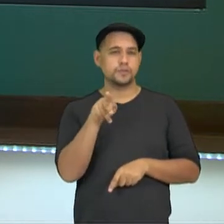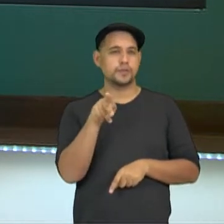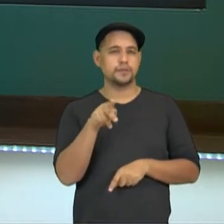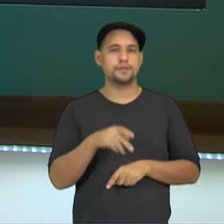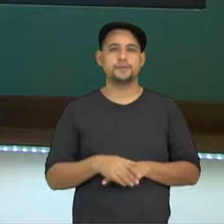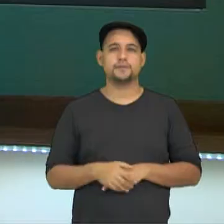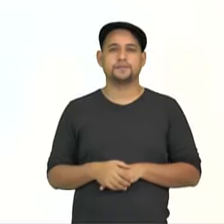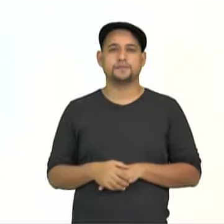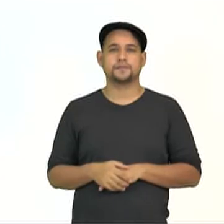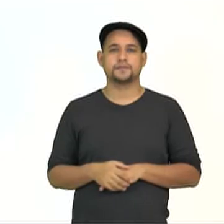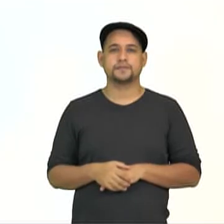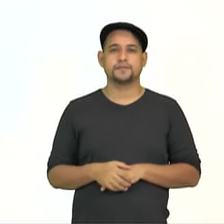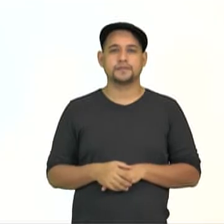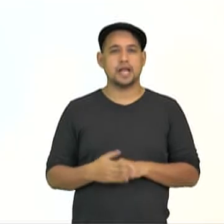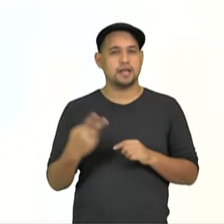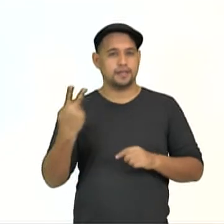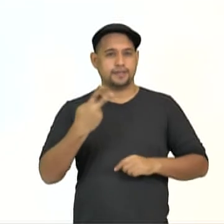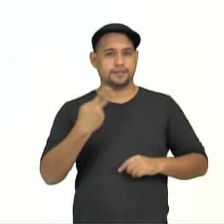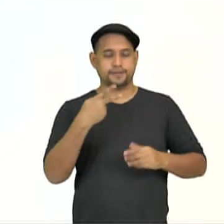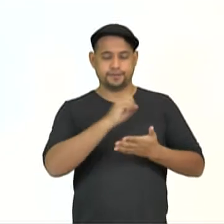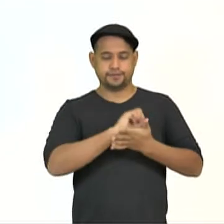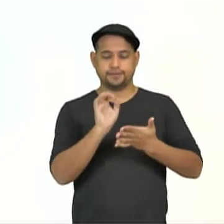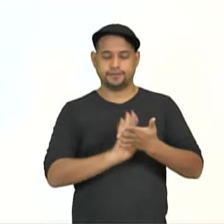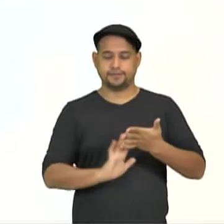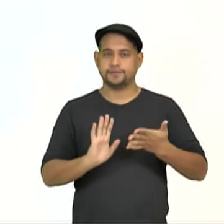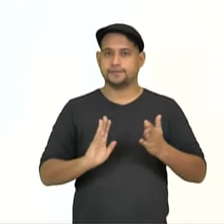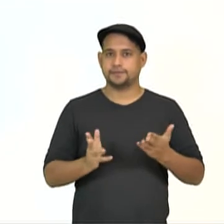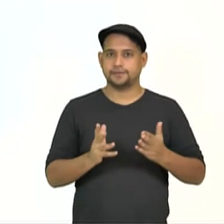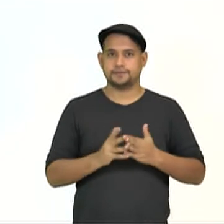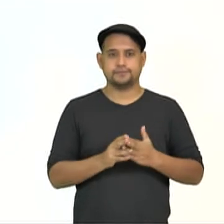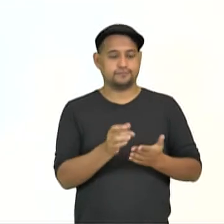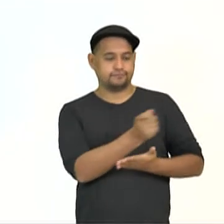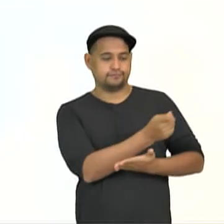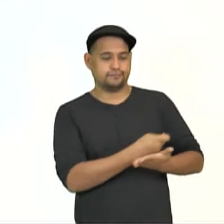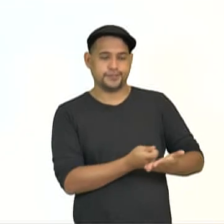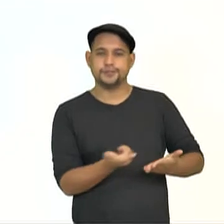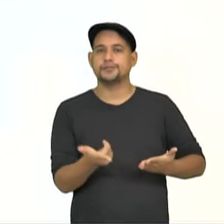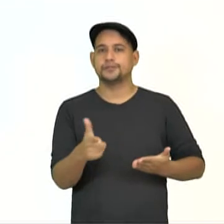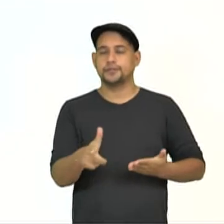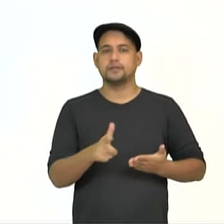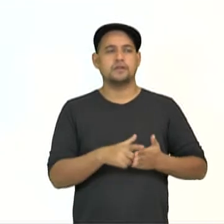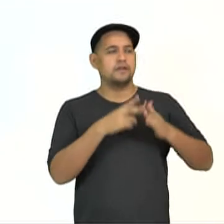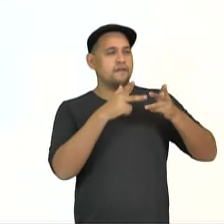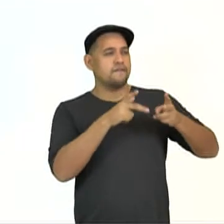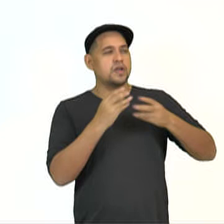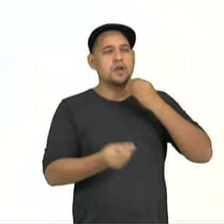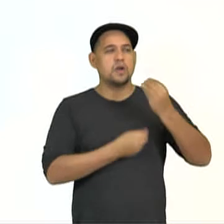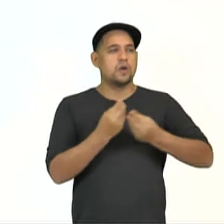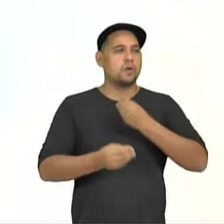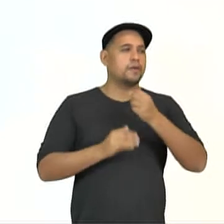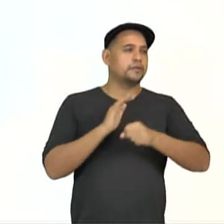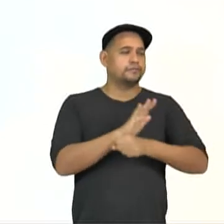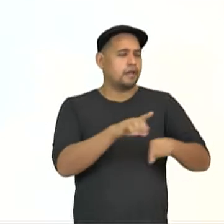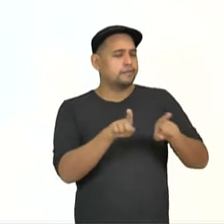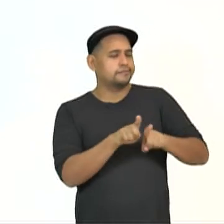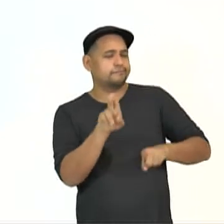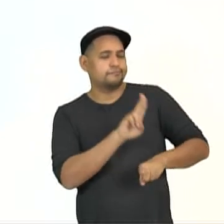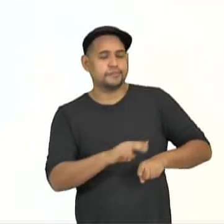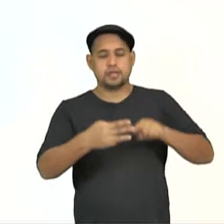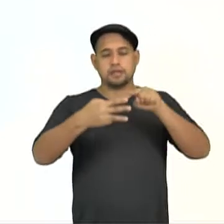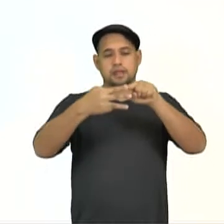pontos. Vamos para a segunda atividade aqui. Reescreva o trecho. Veja como ajudar, utilizando